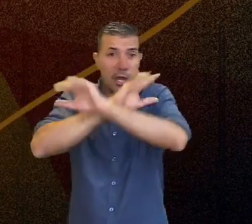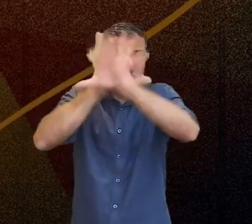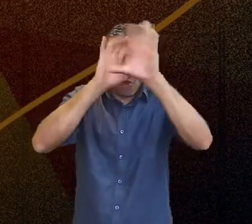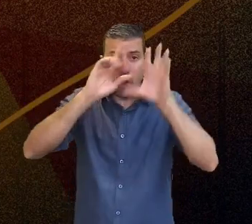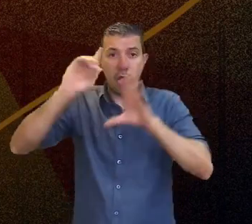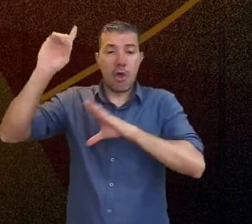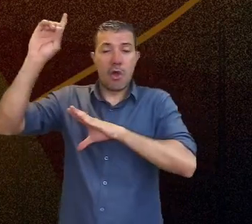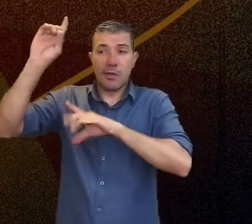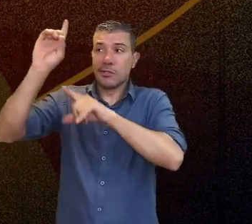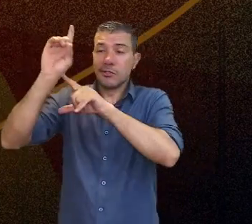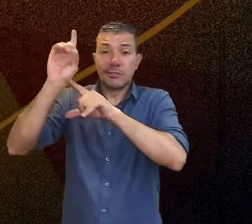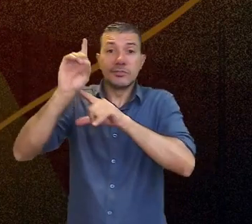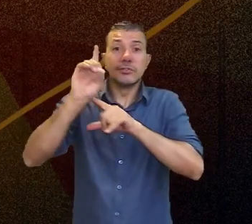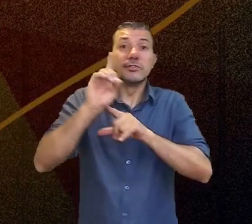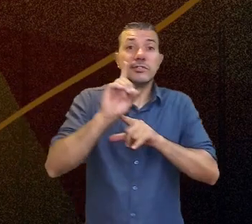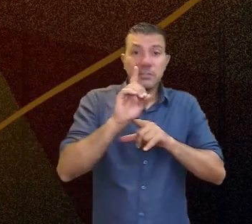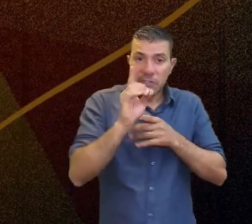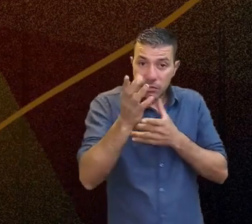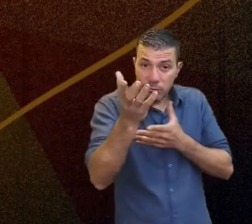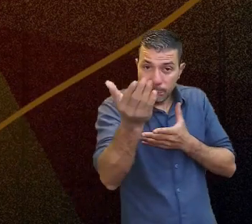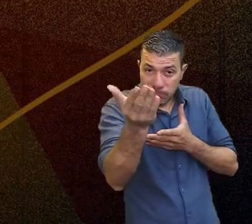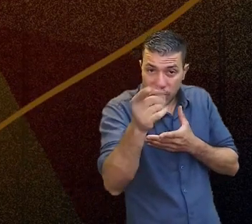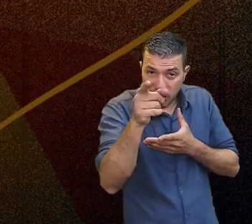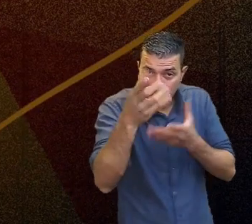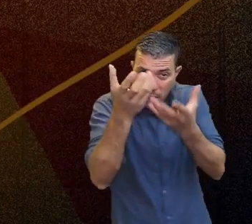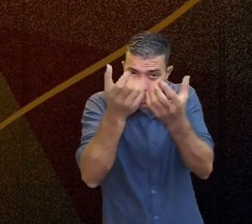e Sua glória.